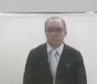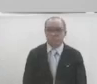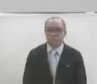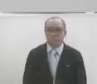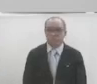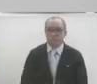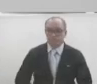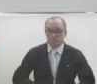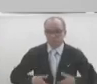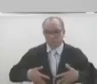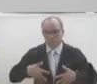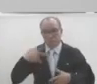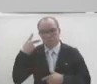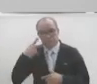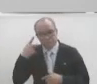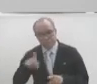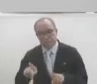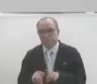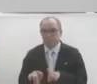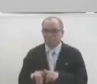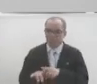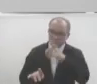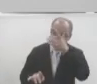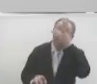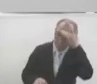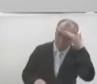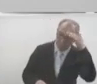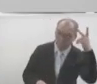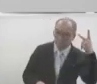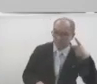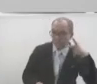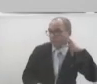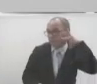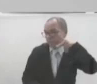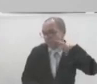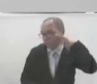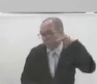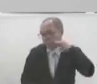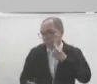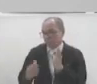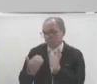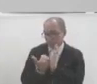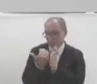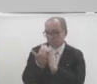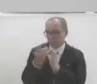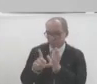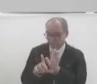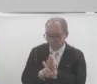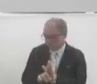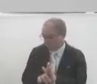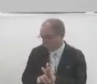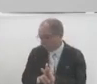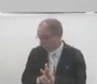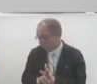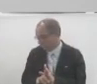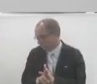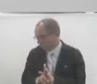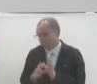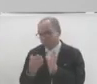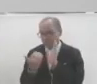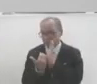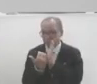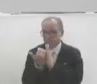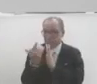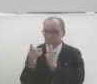os novos colegas e em relação aqui ao projeto Esse é o